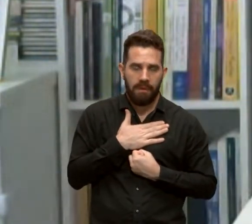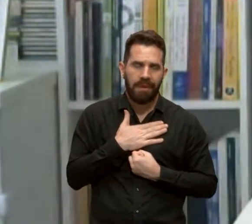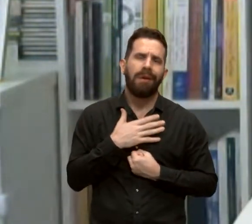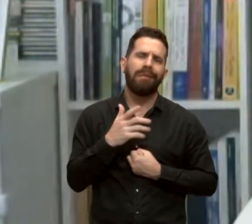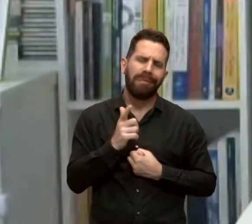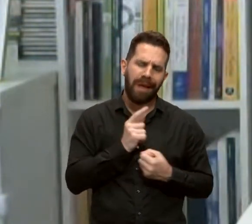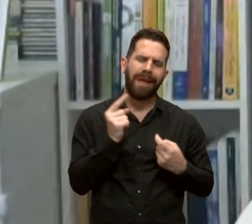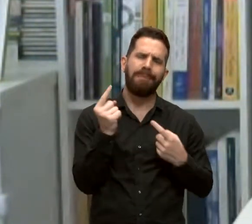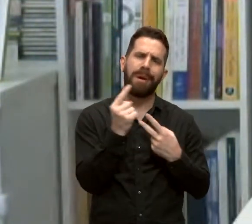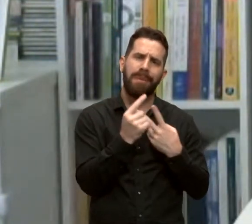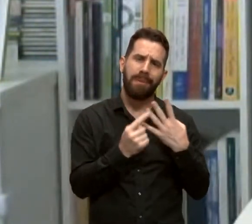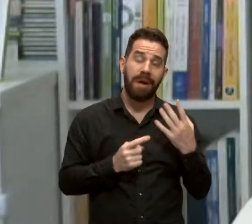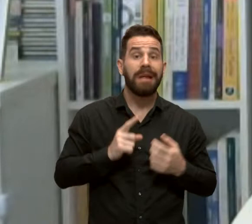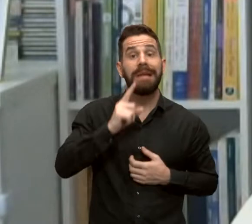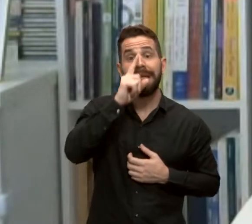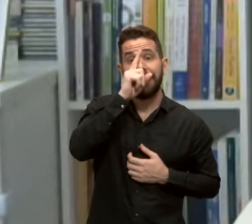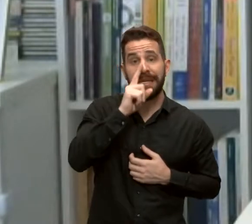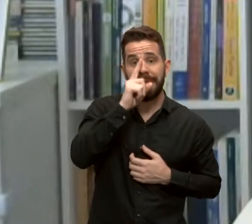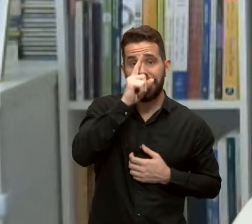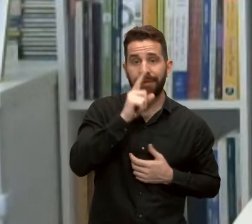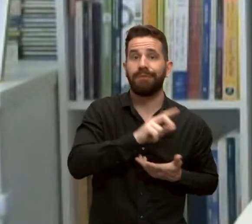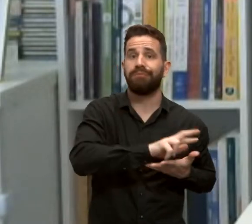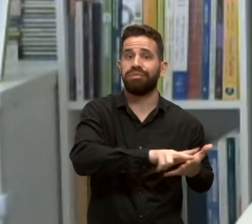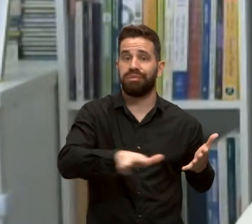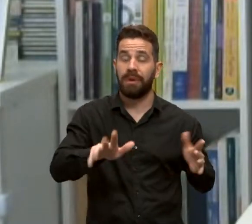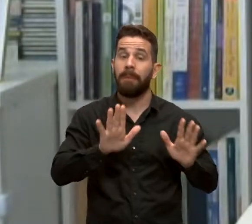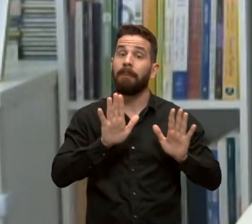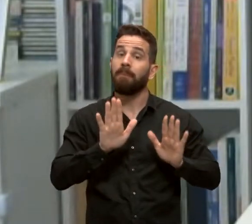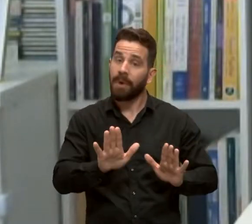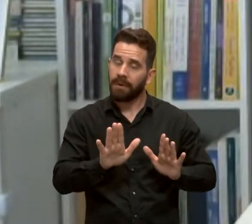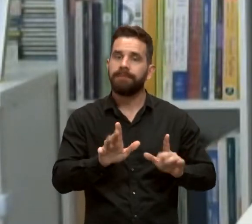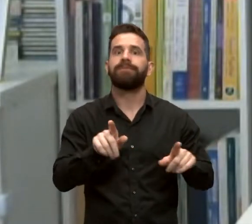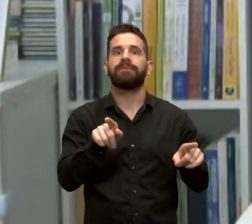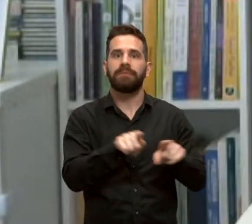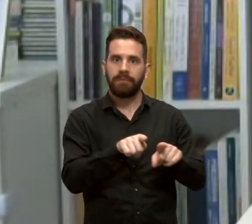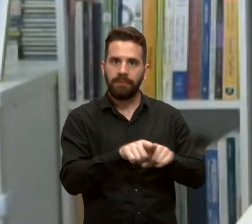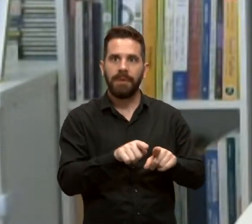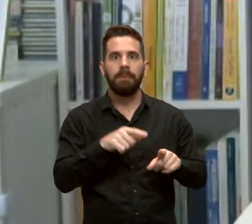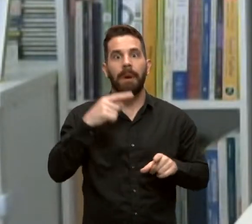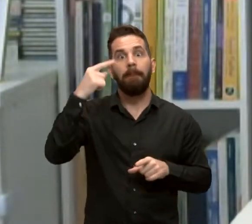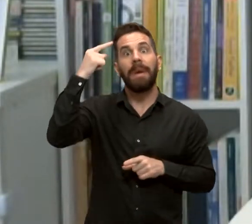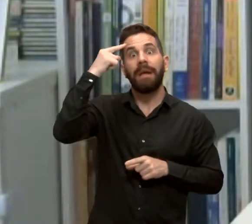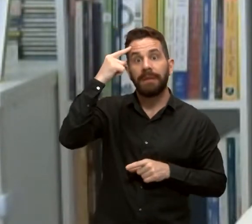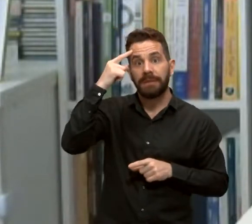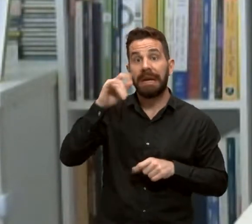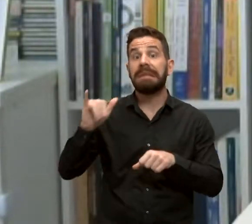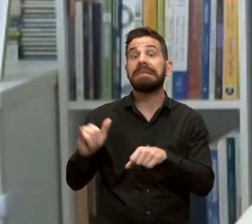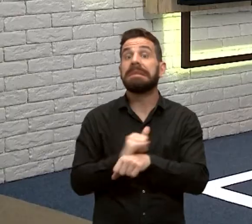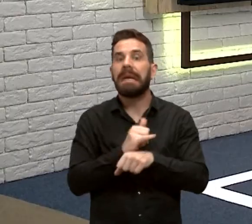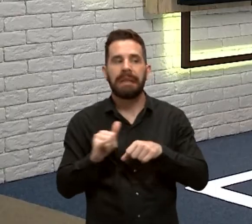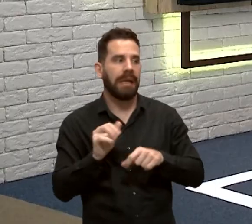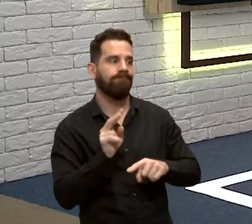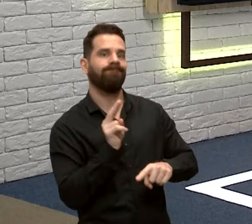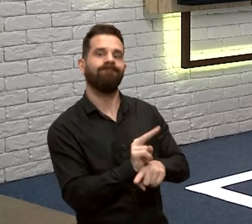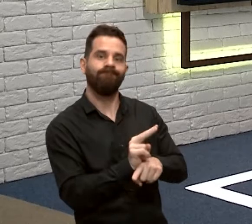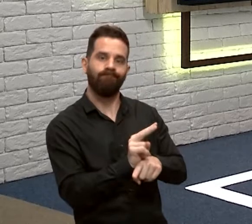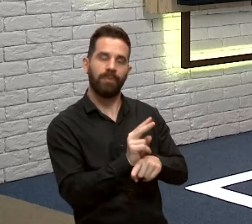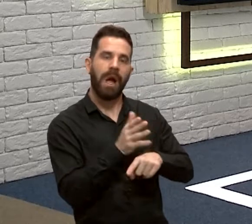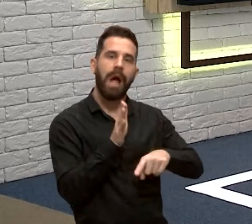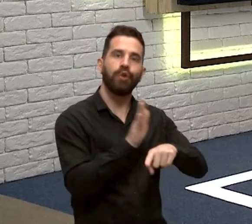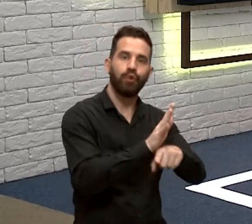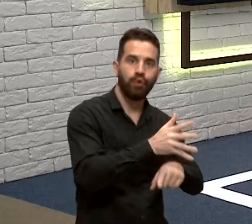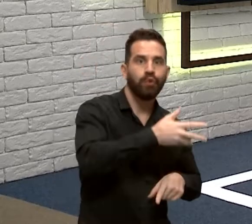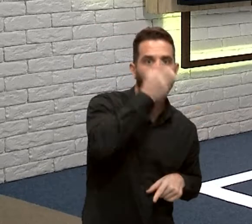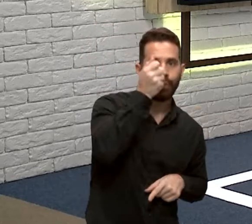risco, mas nós também temos que pensar nos fatores de proteção, porque é isso que vai dar o peso, né? Existem